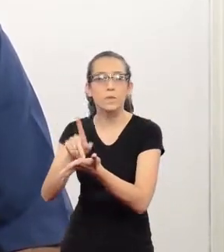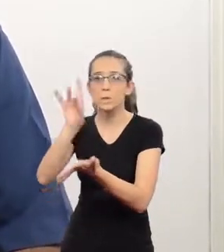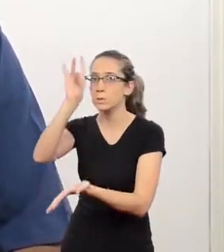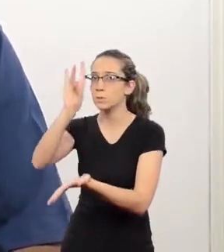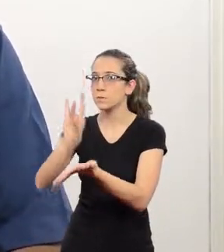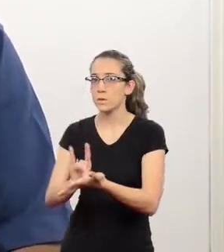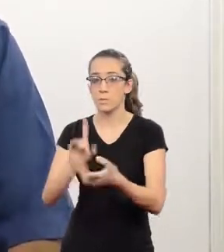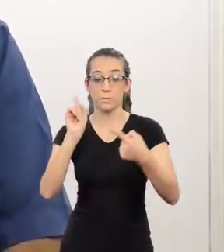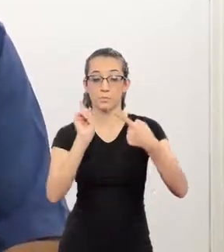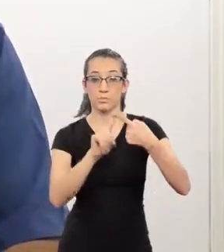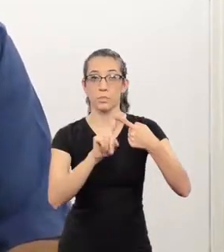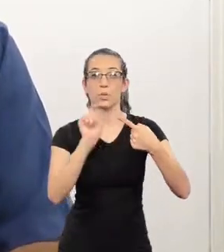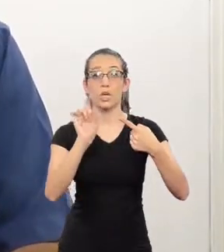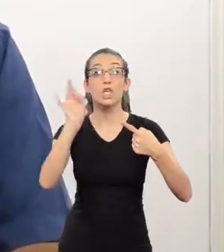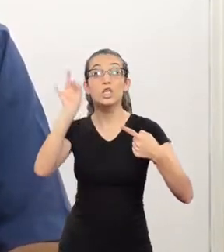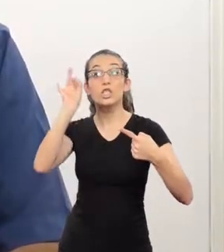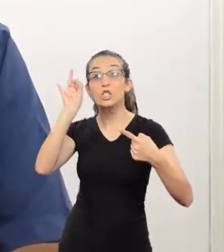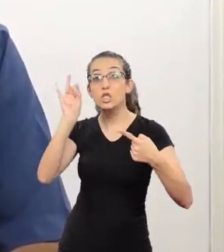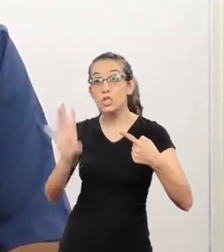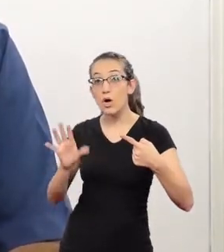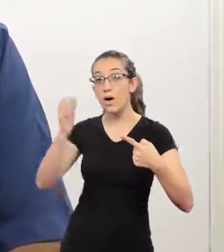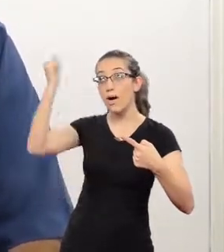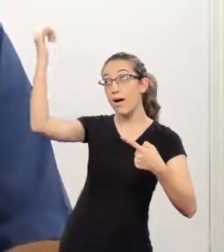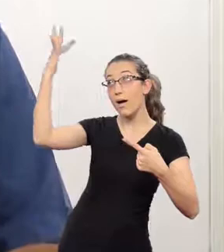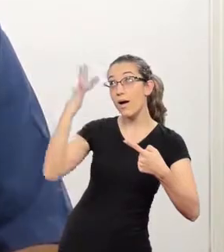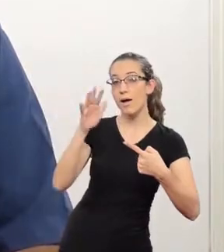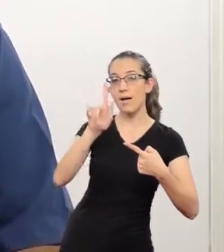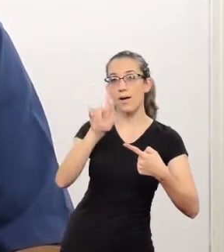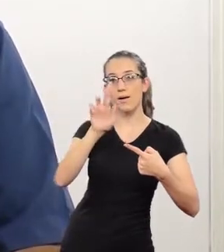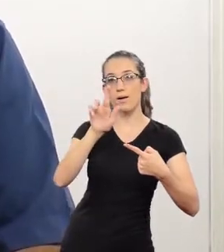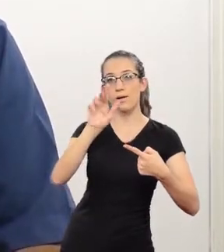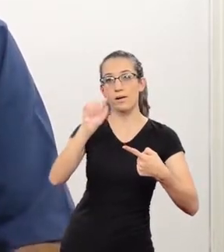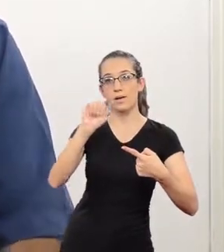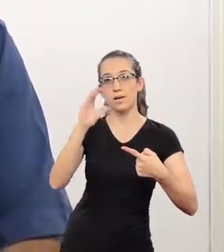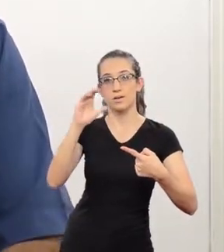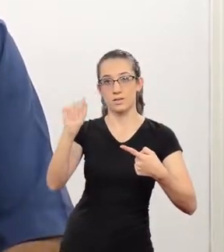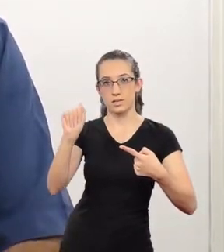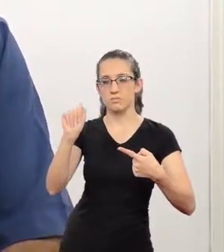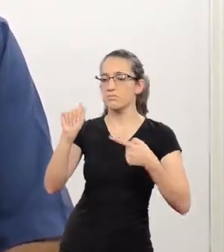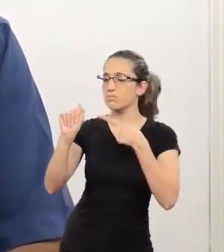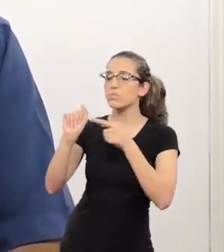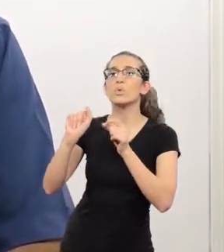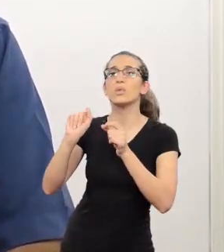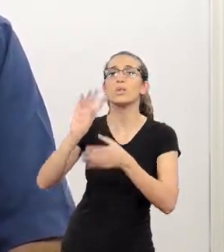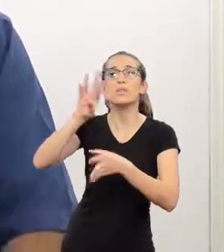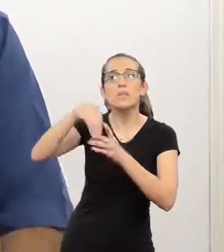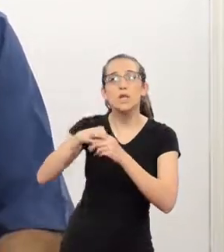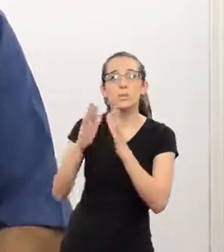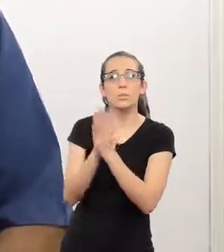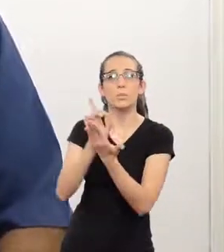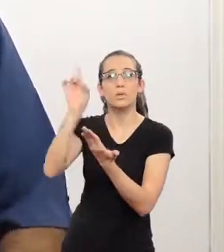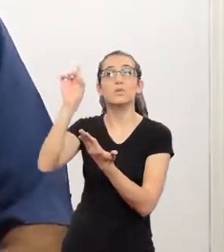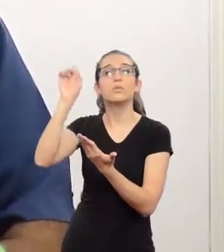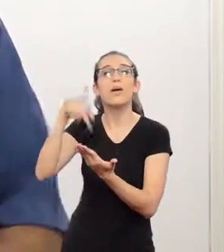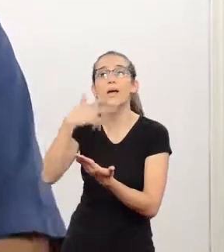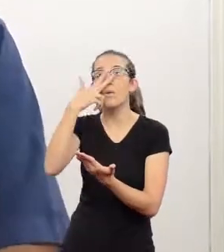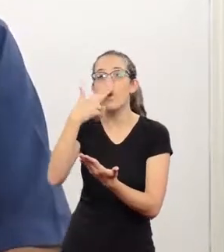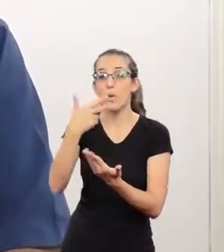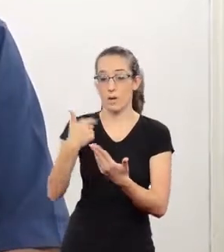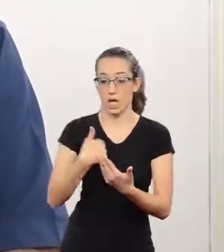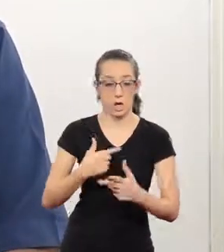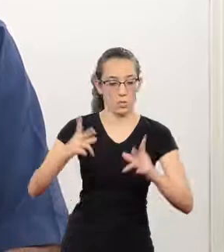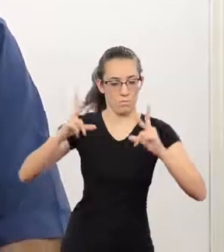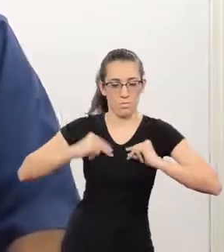principais primeiro pilar somente a graça a graça na bíblia é significa literalmente um